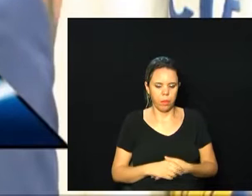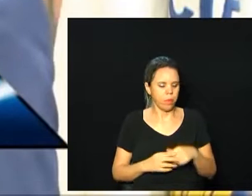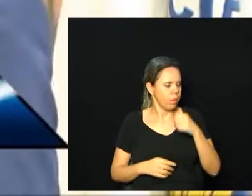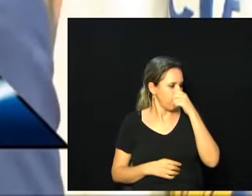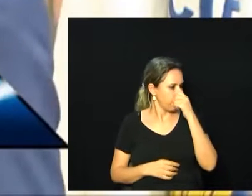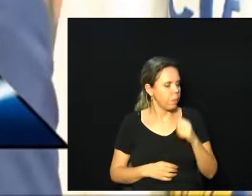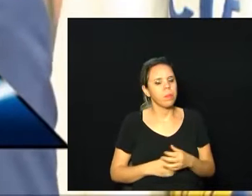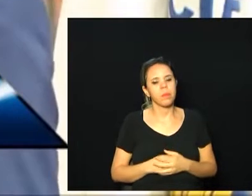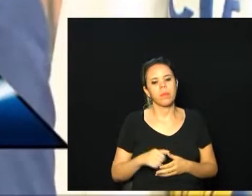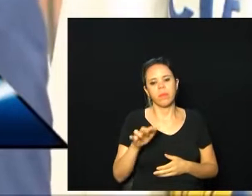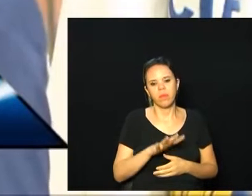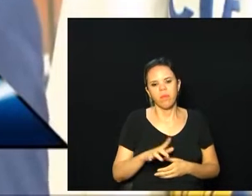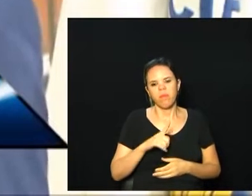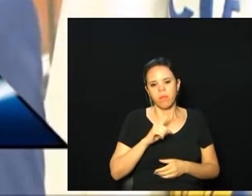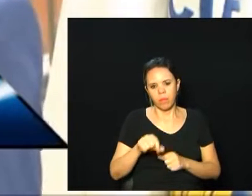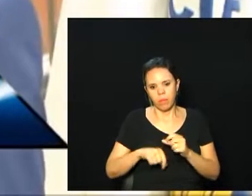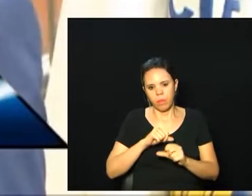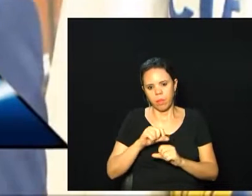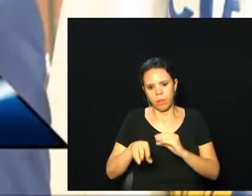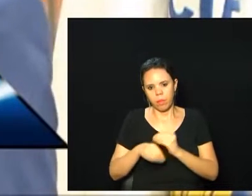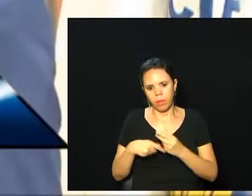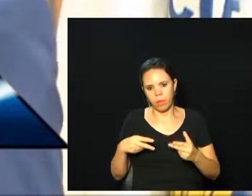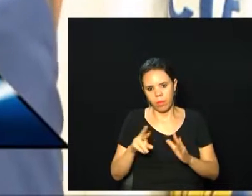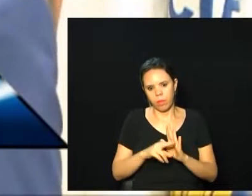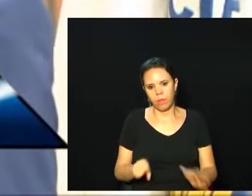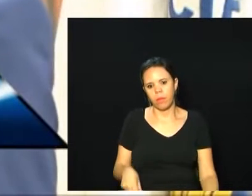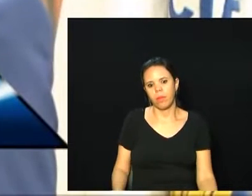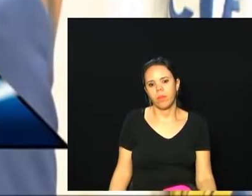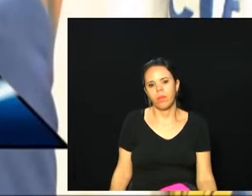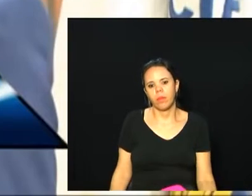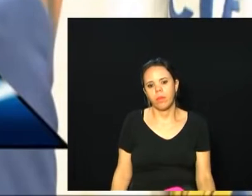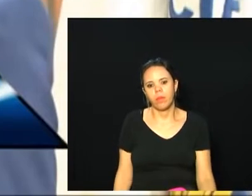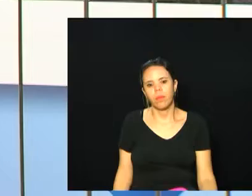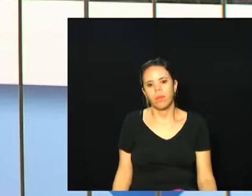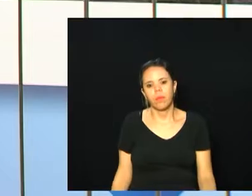mas, em maneiras gerais, houve uma atualização e algumas regras a ser seguidas, sim.